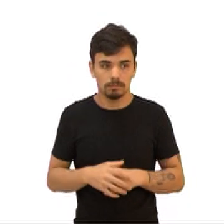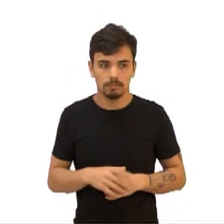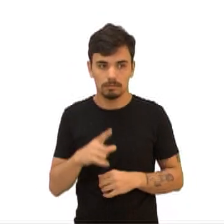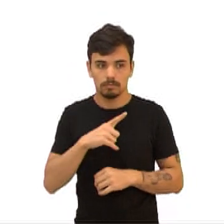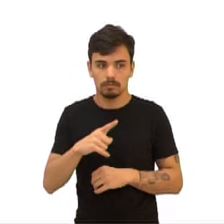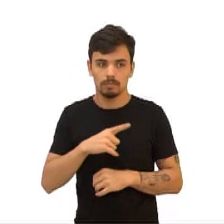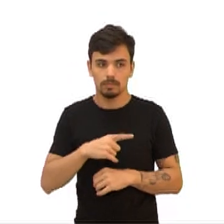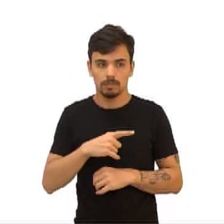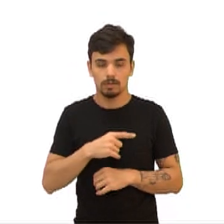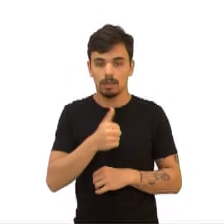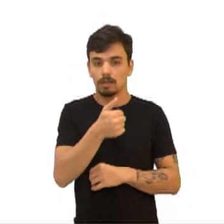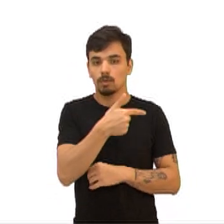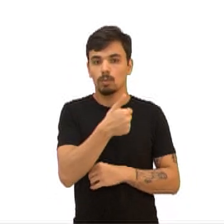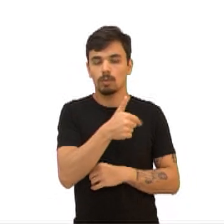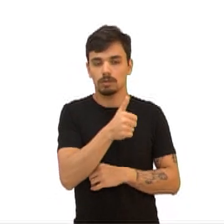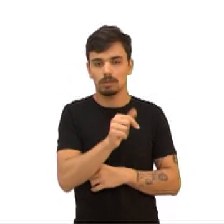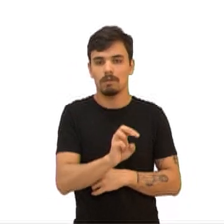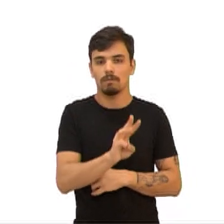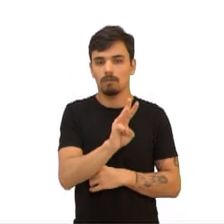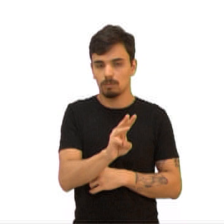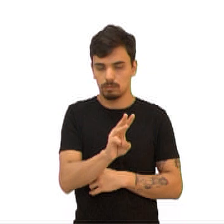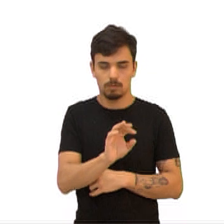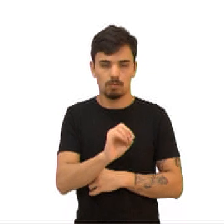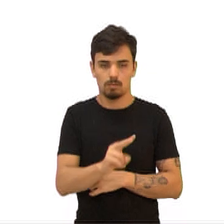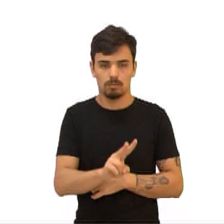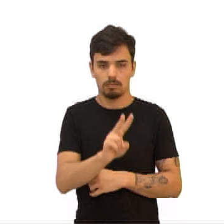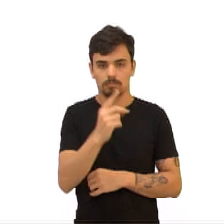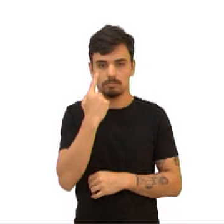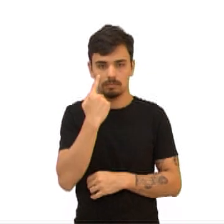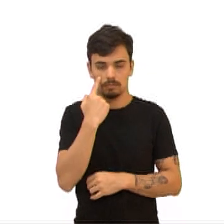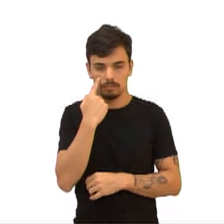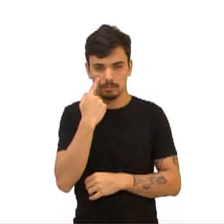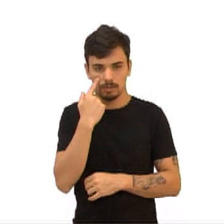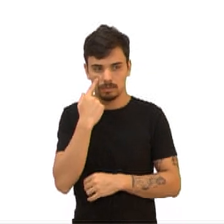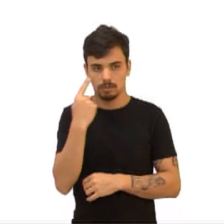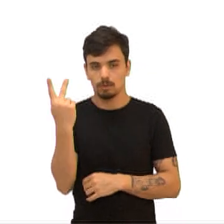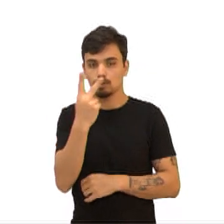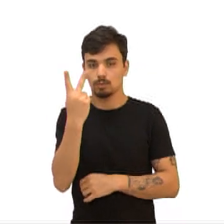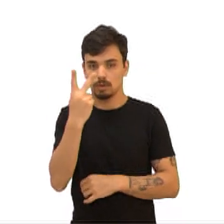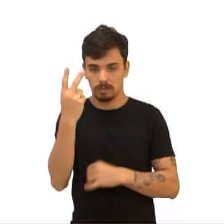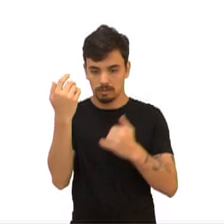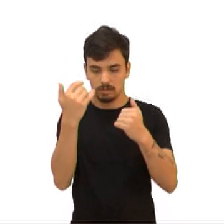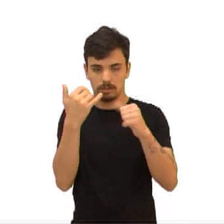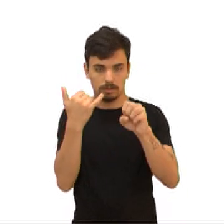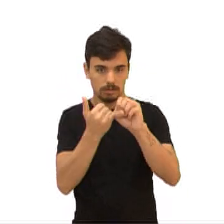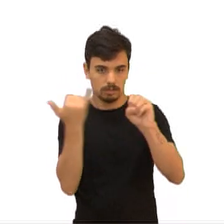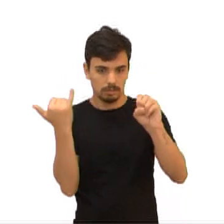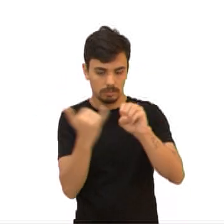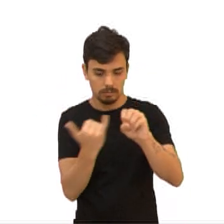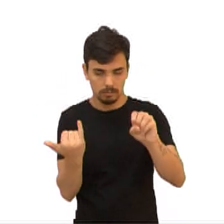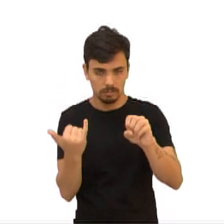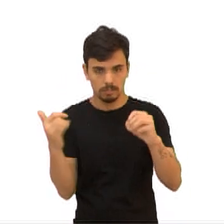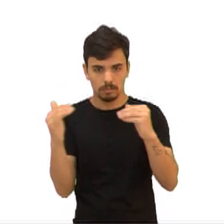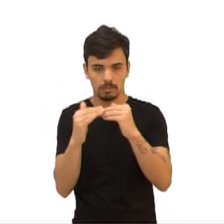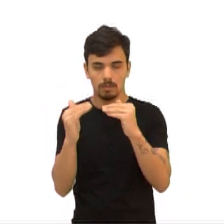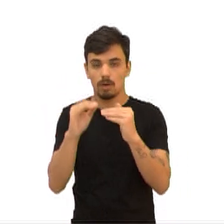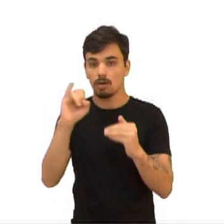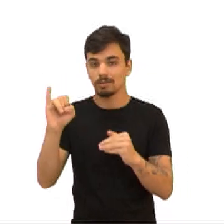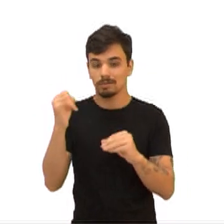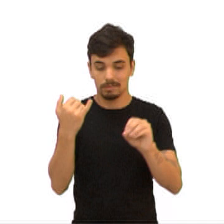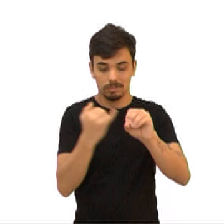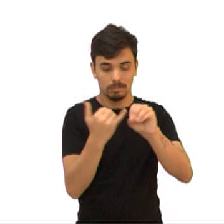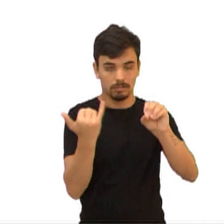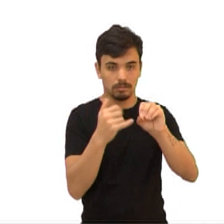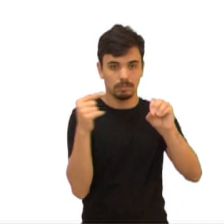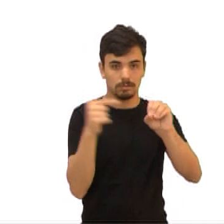aqui um circuito com 12 volts de alimentação, 2 capacitores ligados em paralelo. A pergunta é, se um dos capacitores é